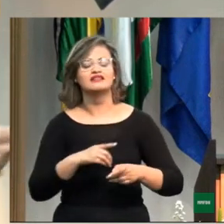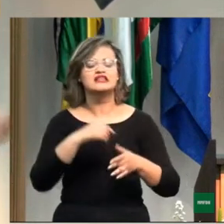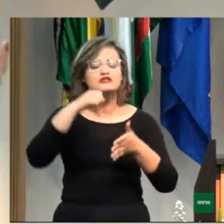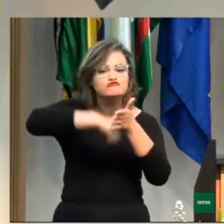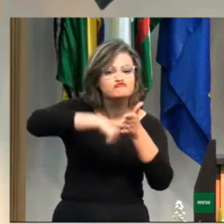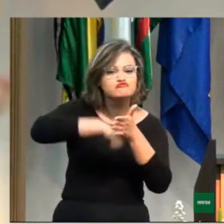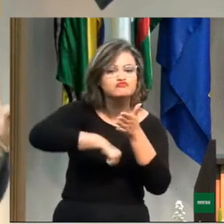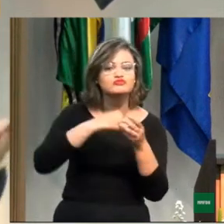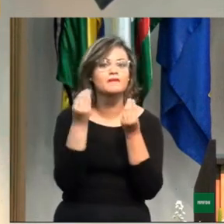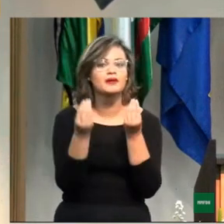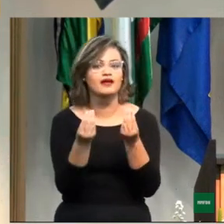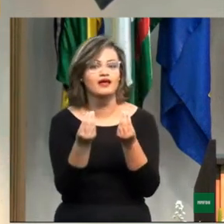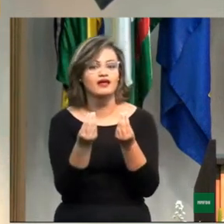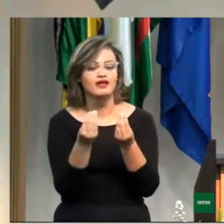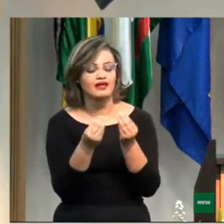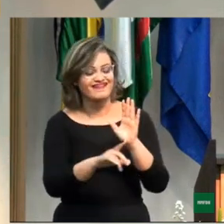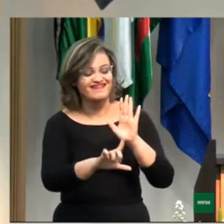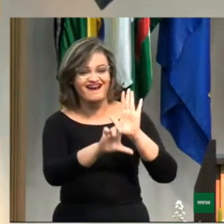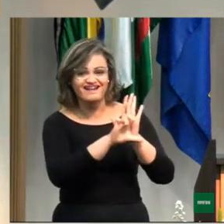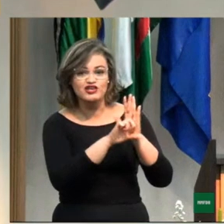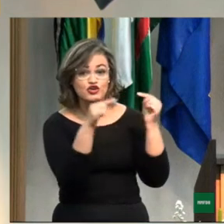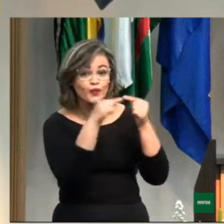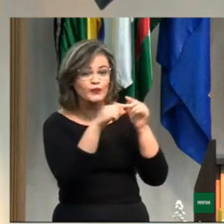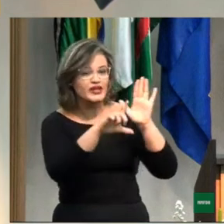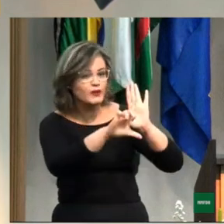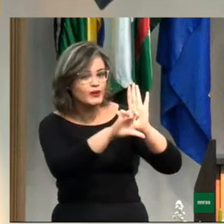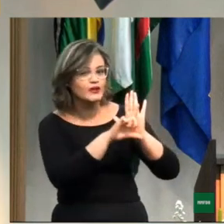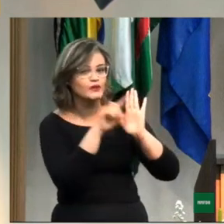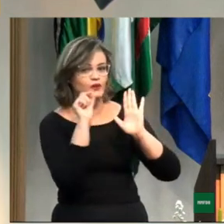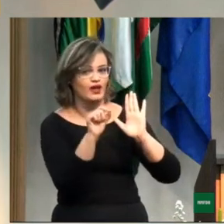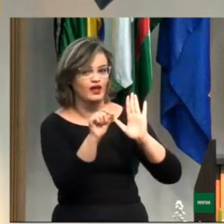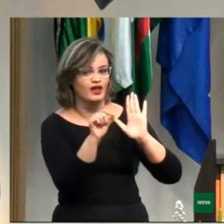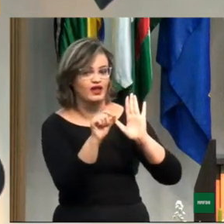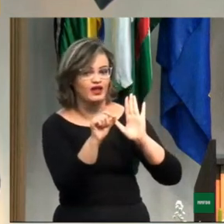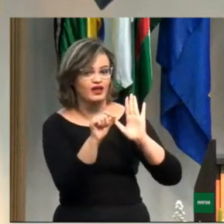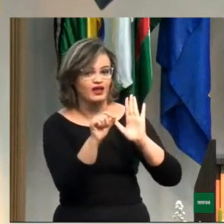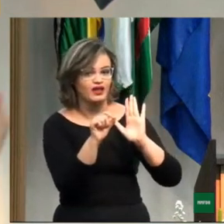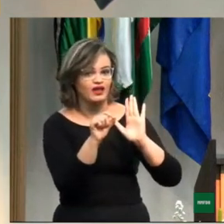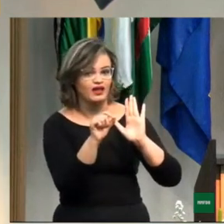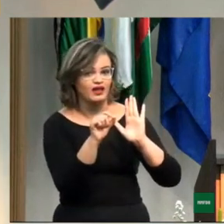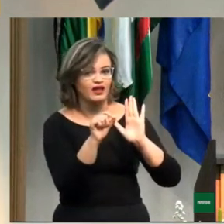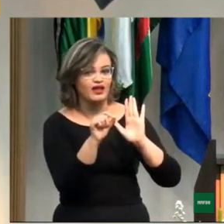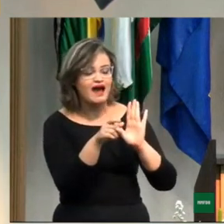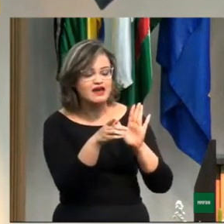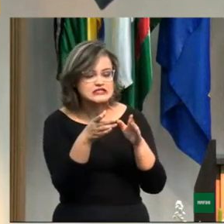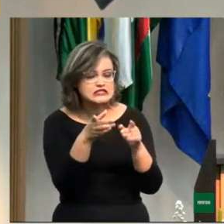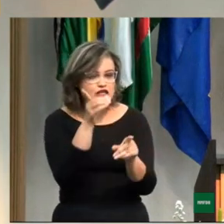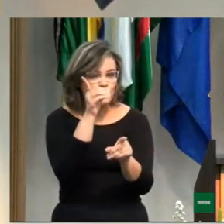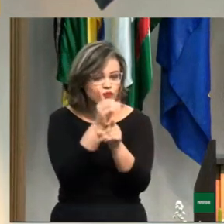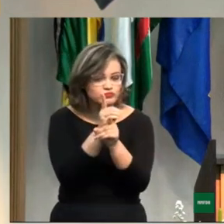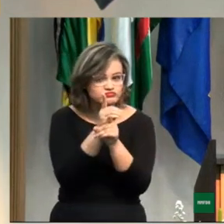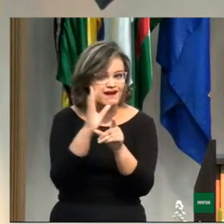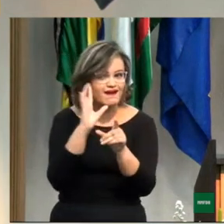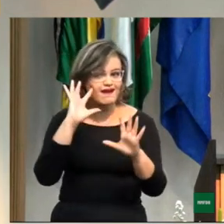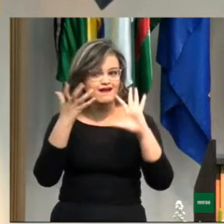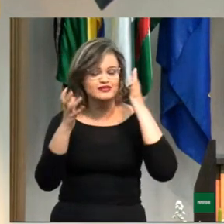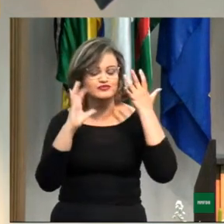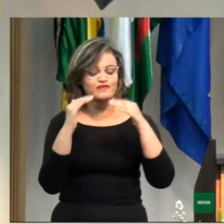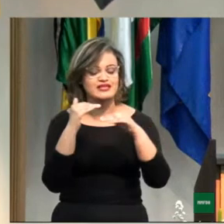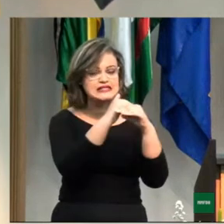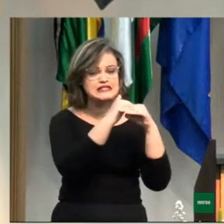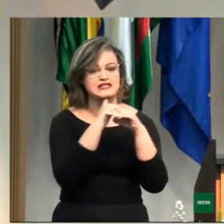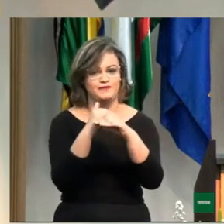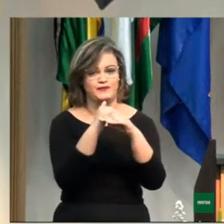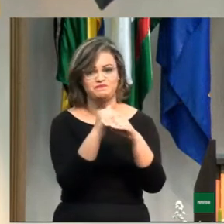sempre um meio coercitivo, de se encontrar essa solução para equilíbrios. Muitas vezes a legislação